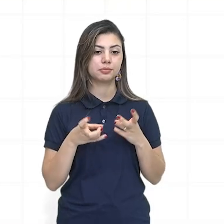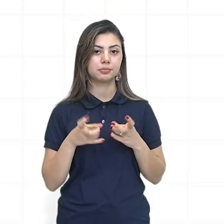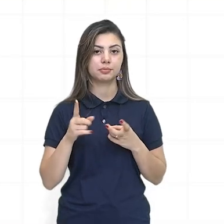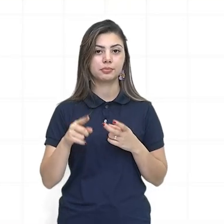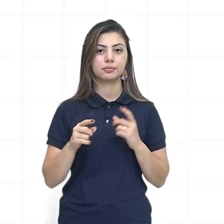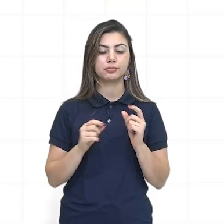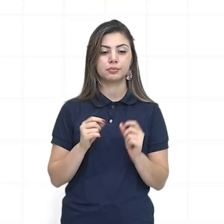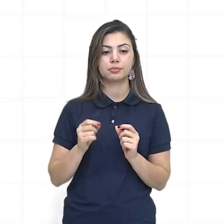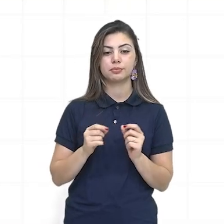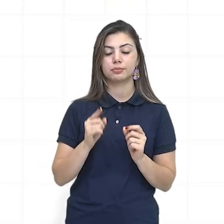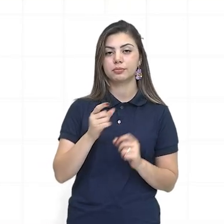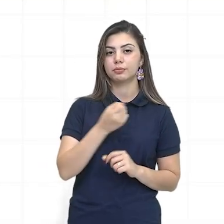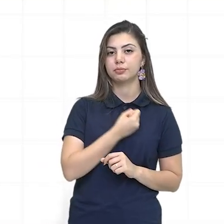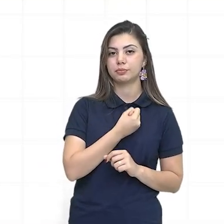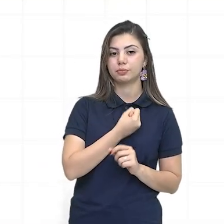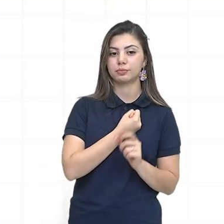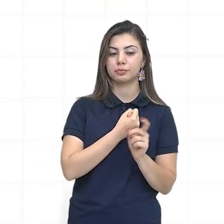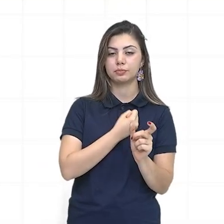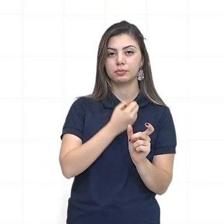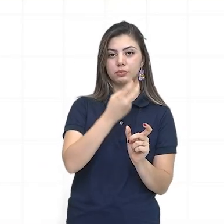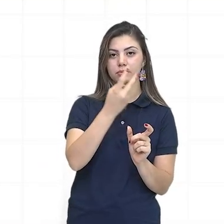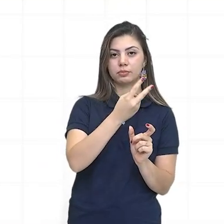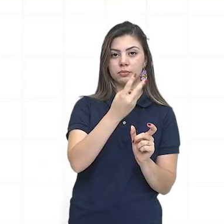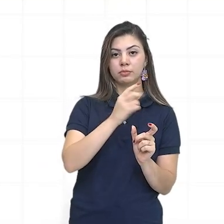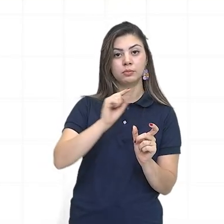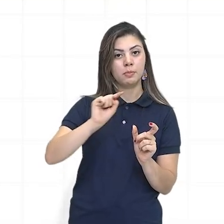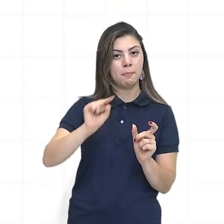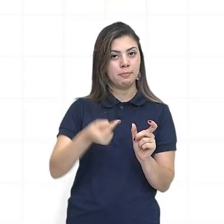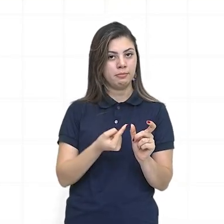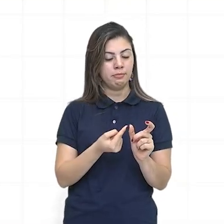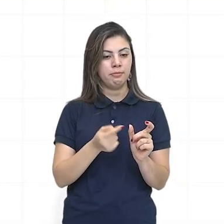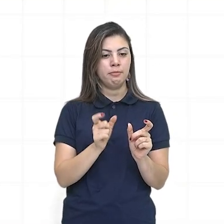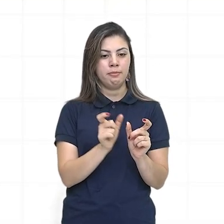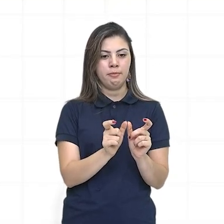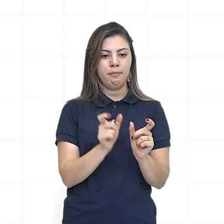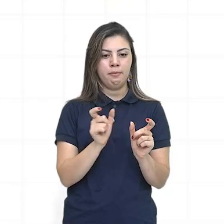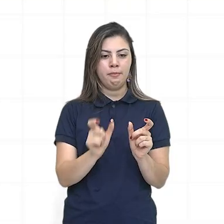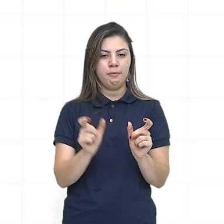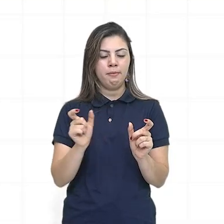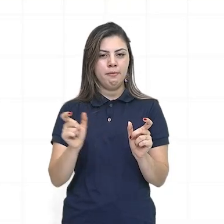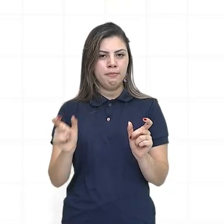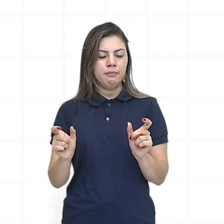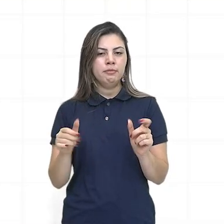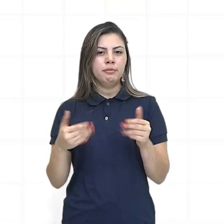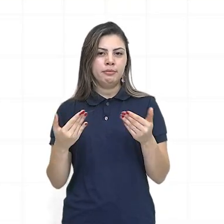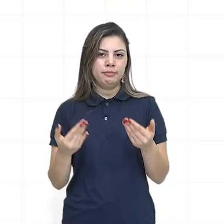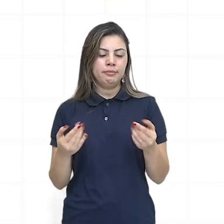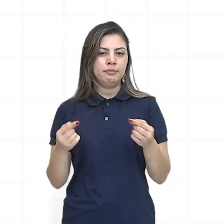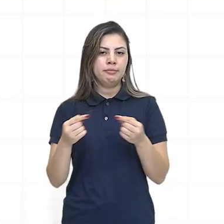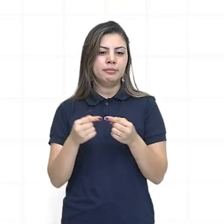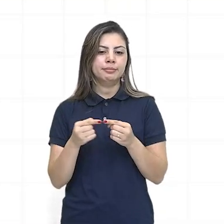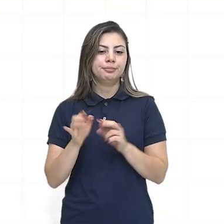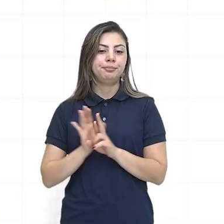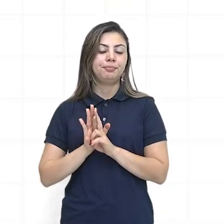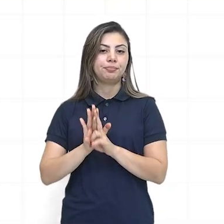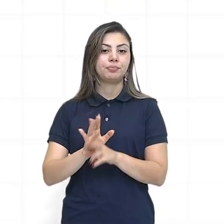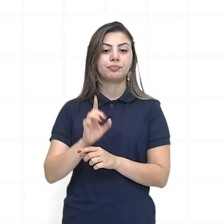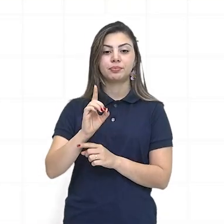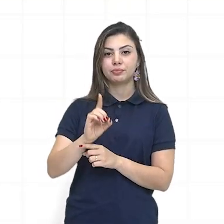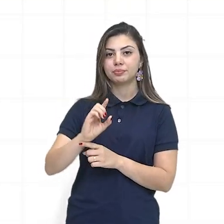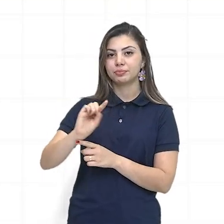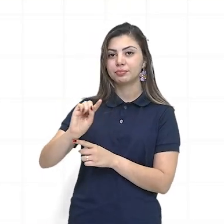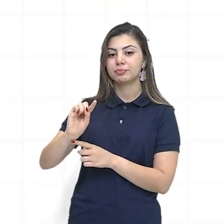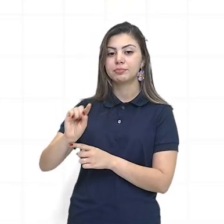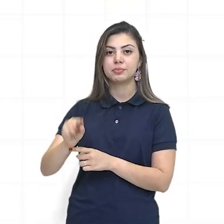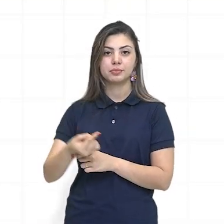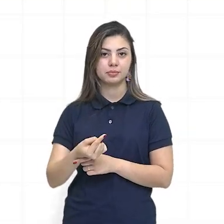Observe que ele é o segundo número, né? Contando aqui na casa dos milhares, né? Ou seja, como ele é o segundo, então ele representa